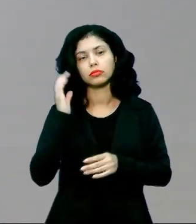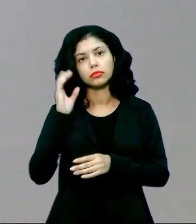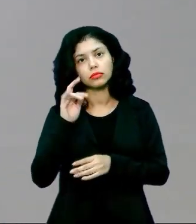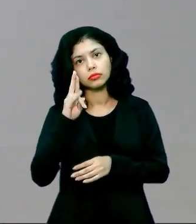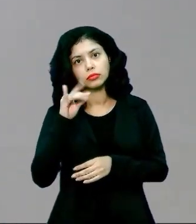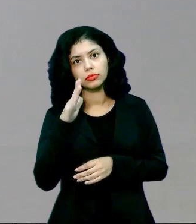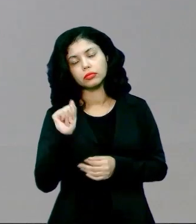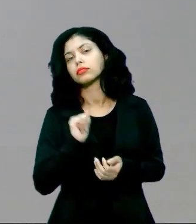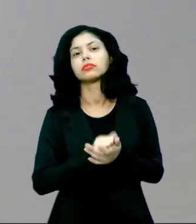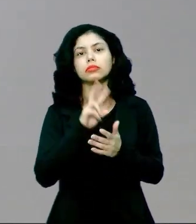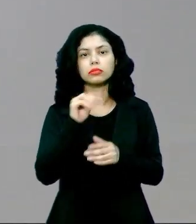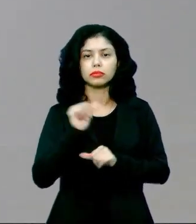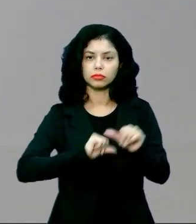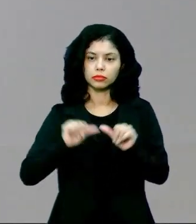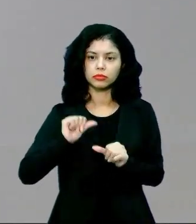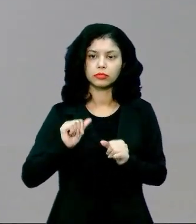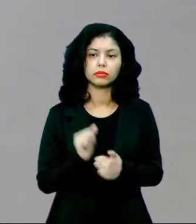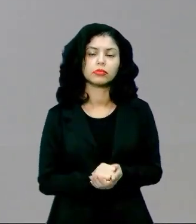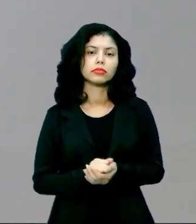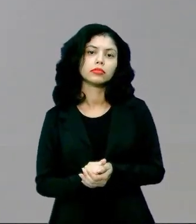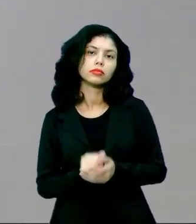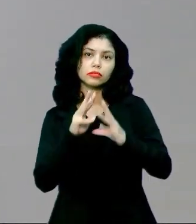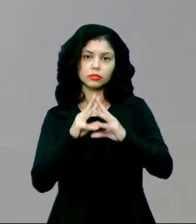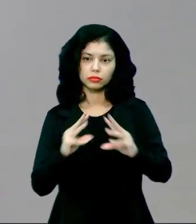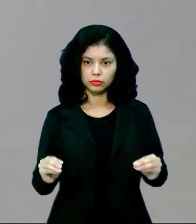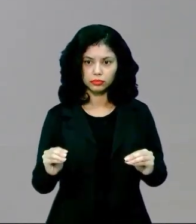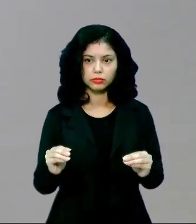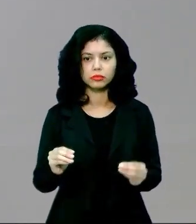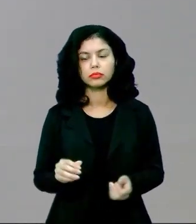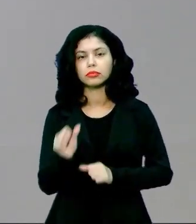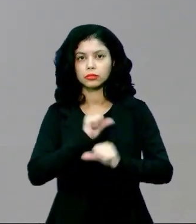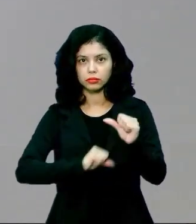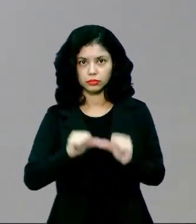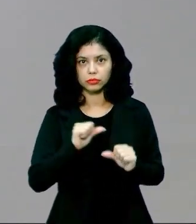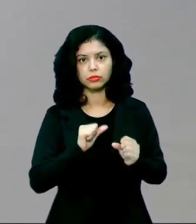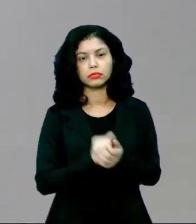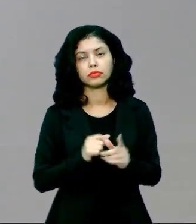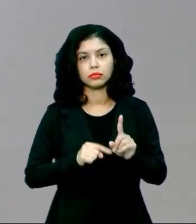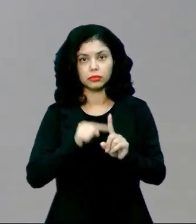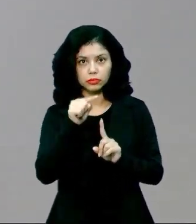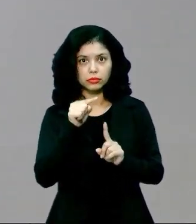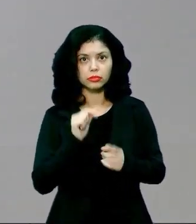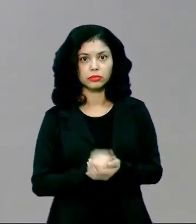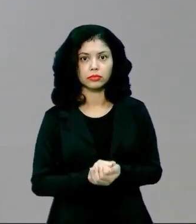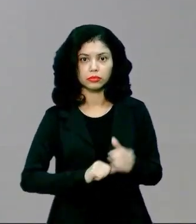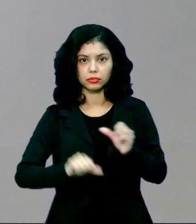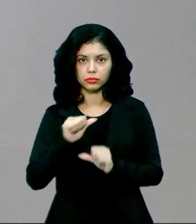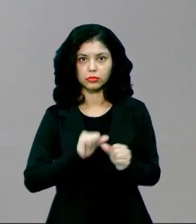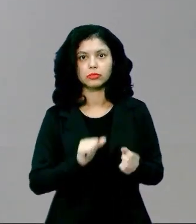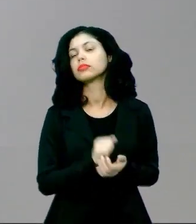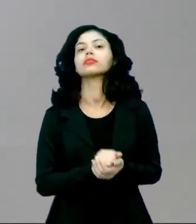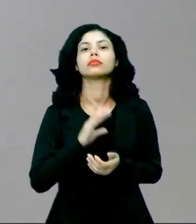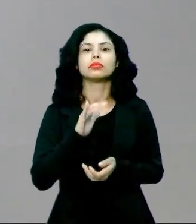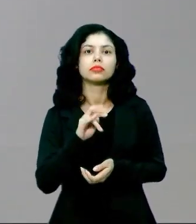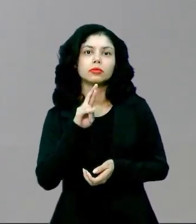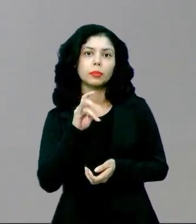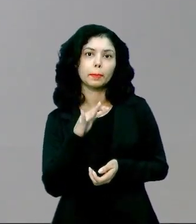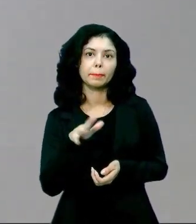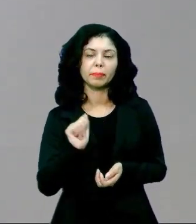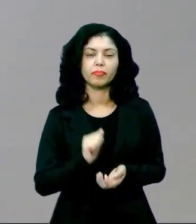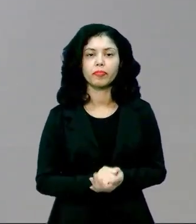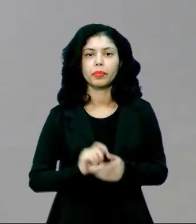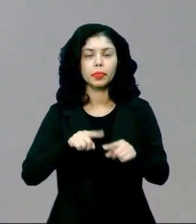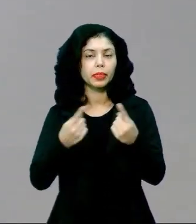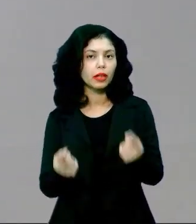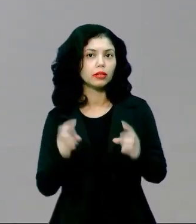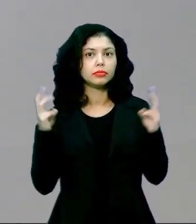dessa solução vai mudar. Então, na diluição, eu mudo o volume, eu mudo a concentração,